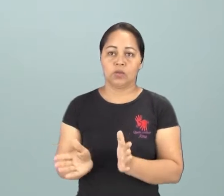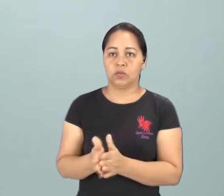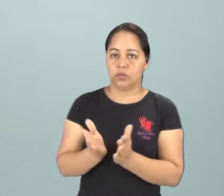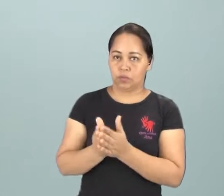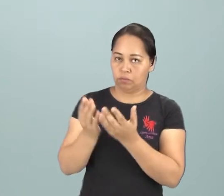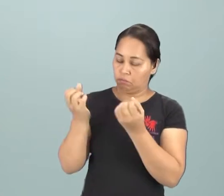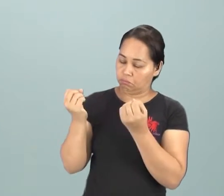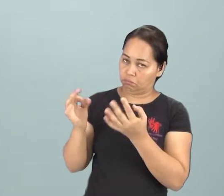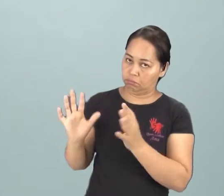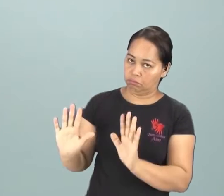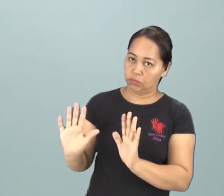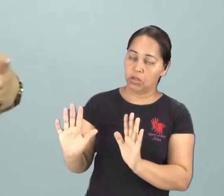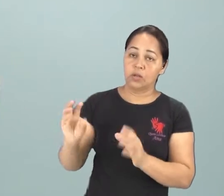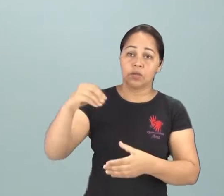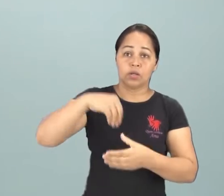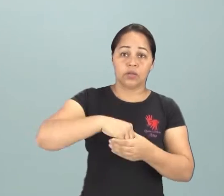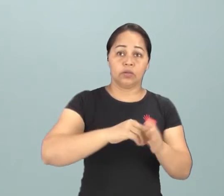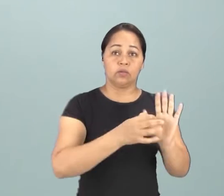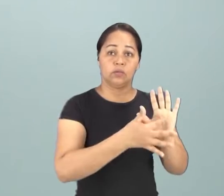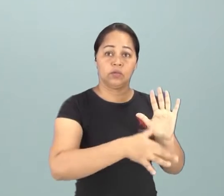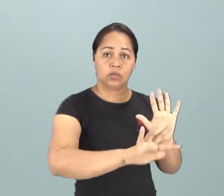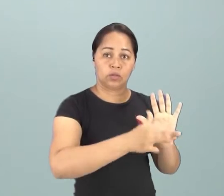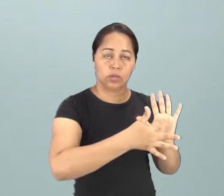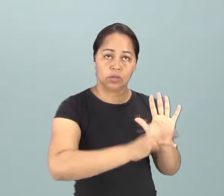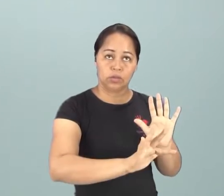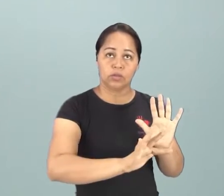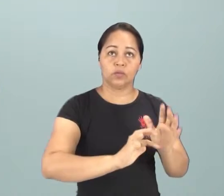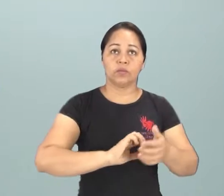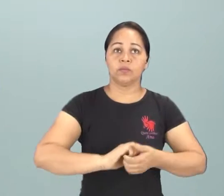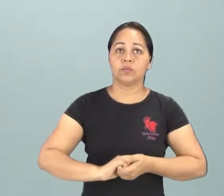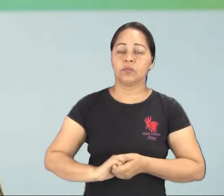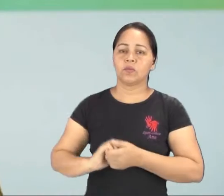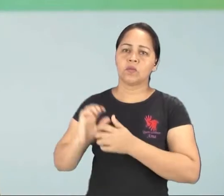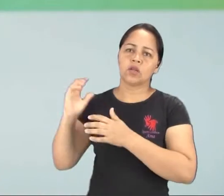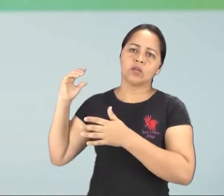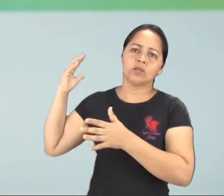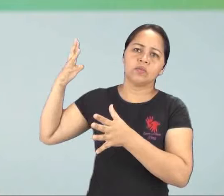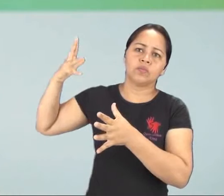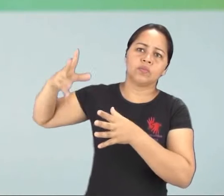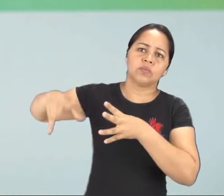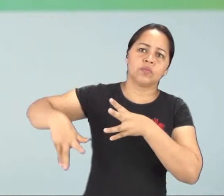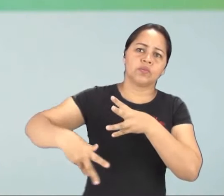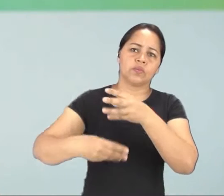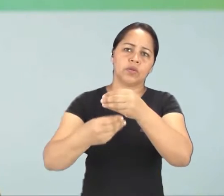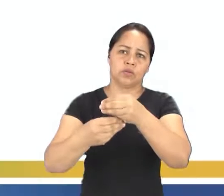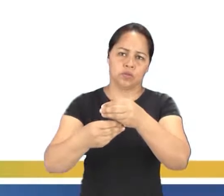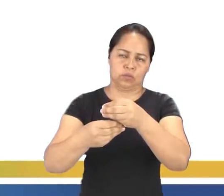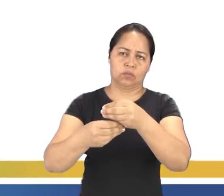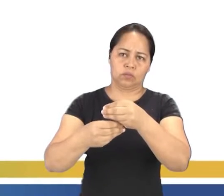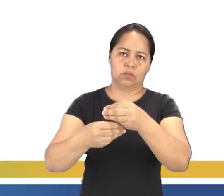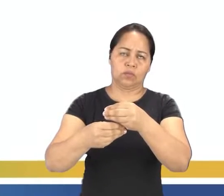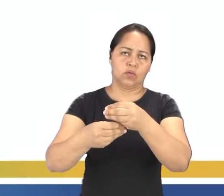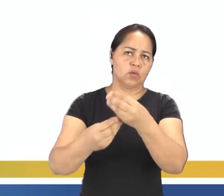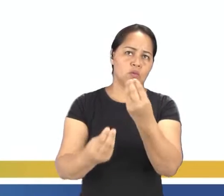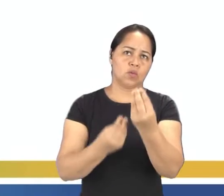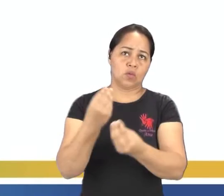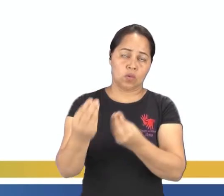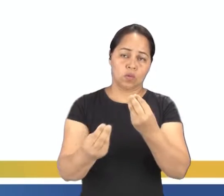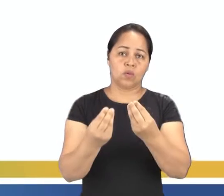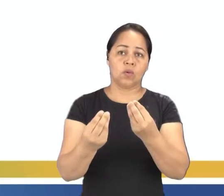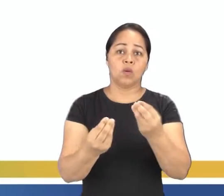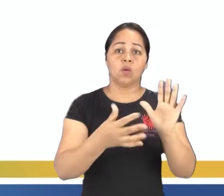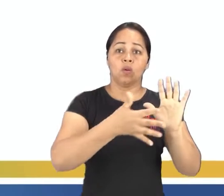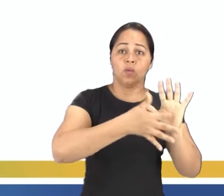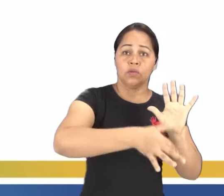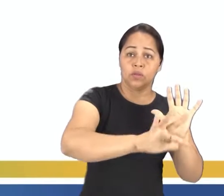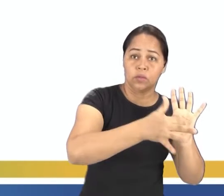favorecidas. Então, o resumo histórico desse momento para vocês ficarem bem cientes. O naturalismo